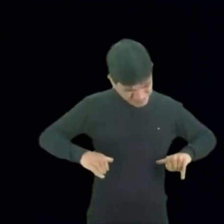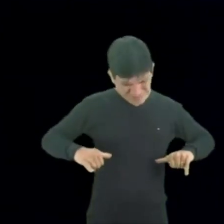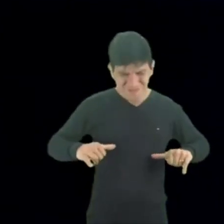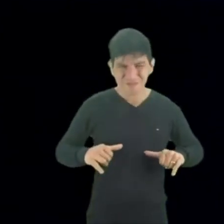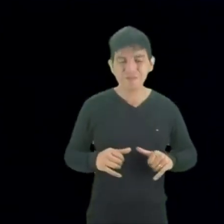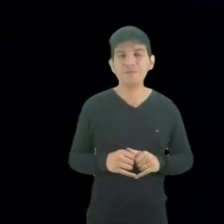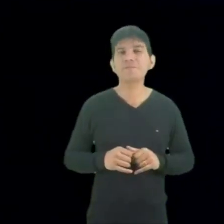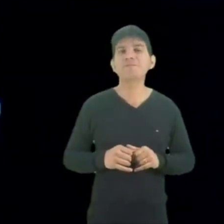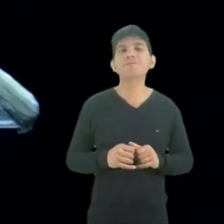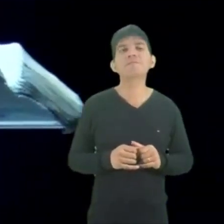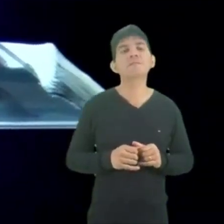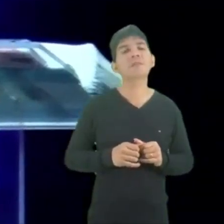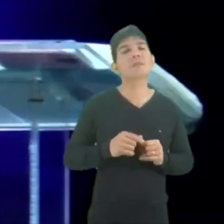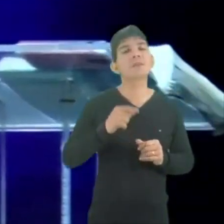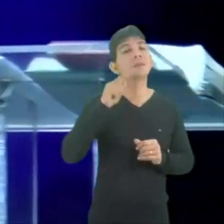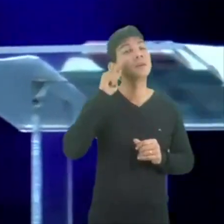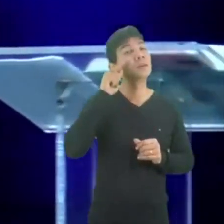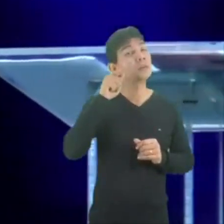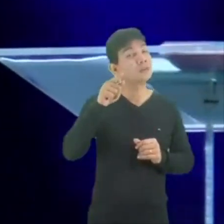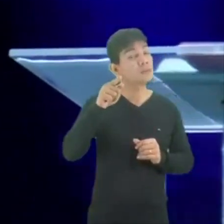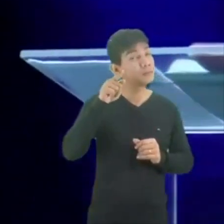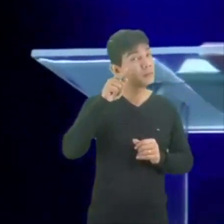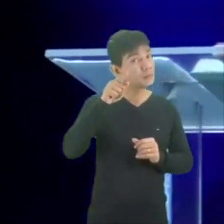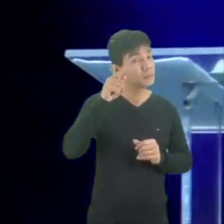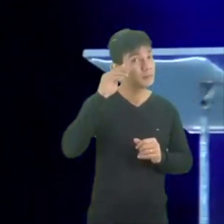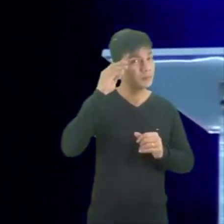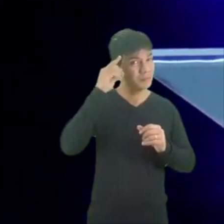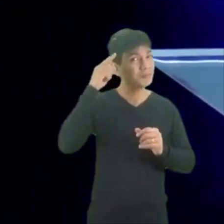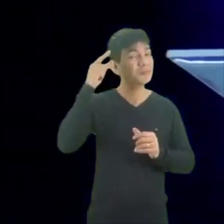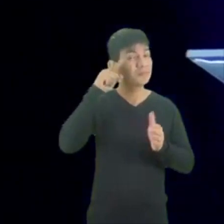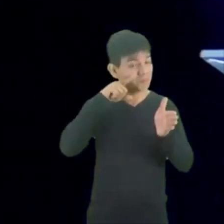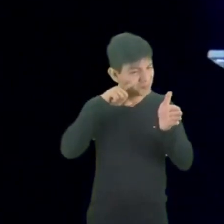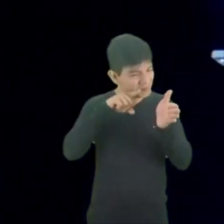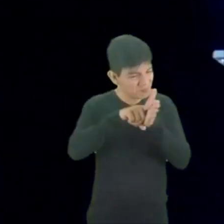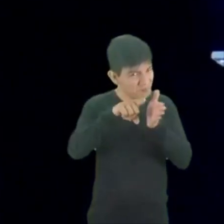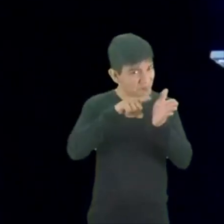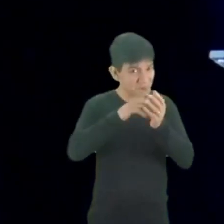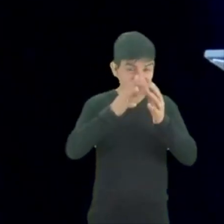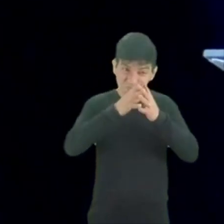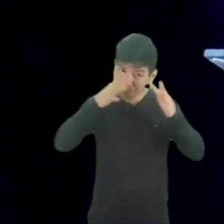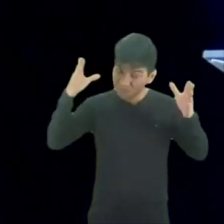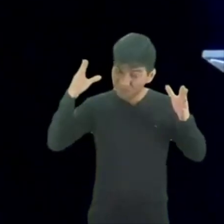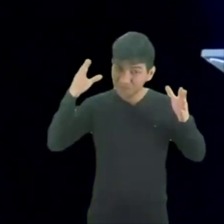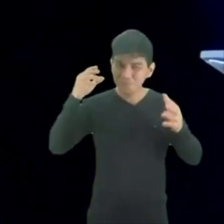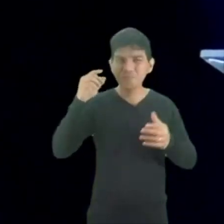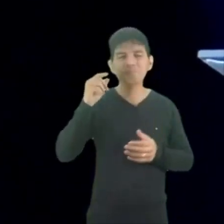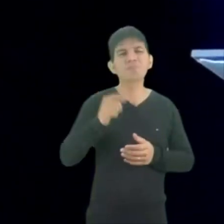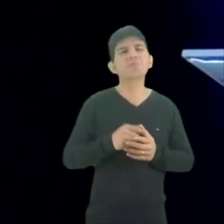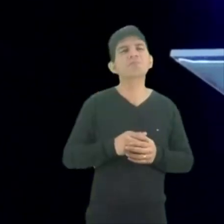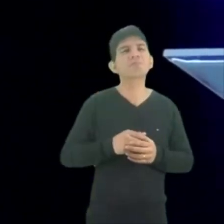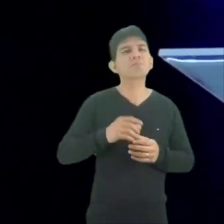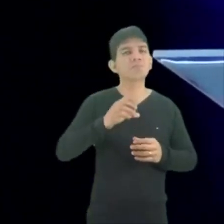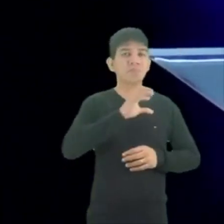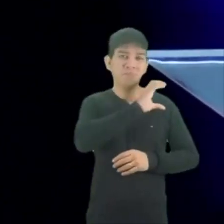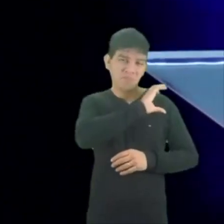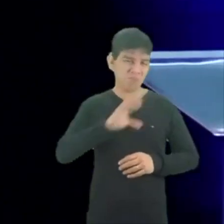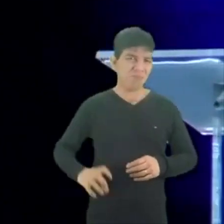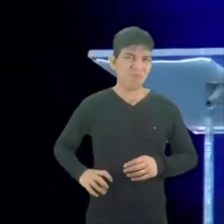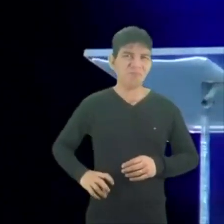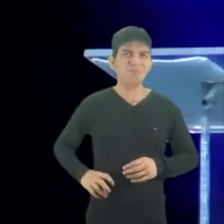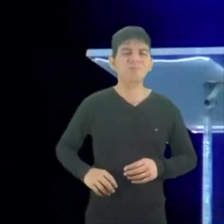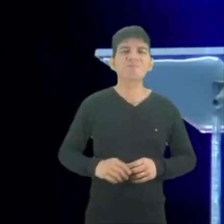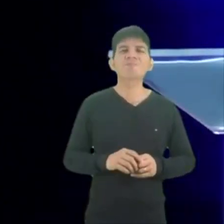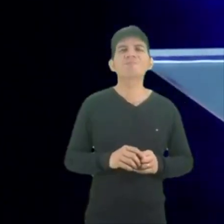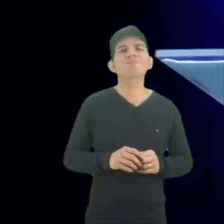Talvez esse tenha sido uma das maiores perguntas, se não a maior pergunta, que os crentes fizeram e